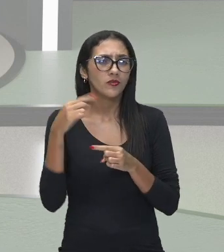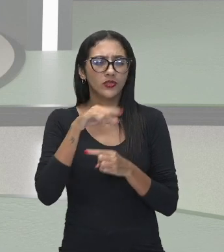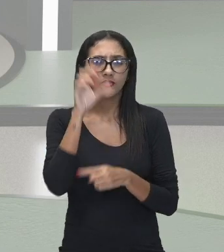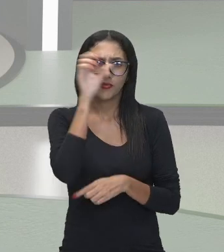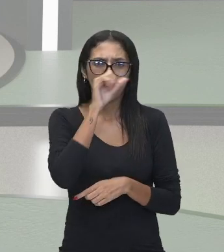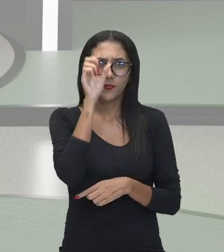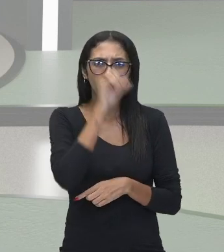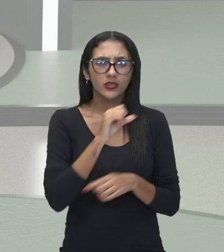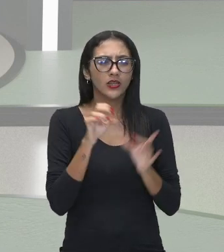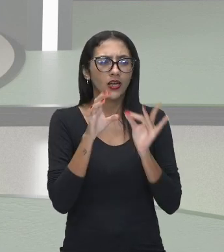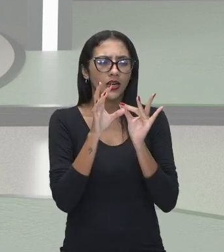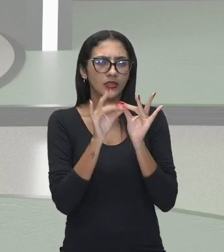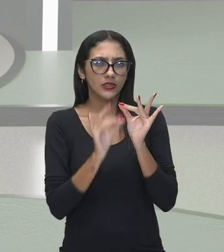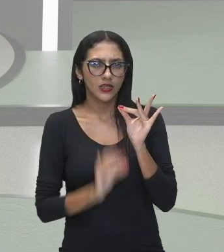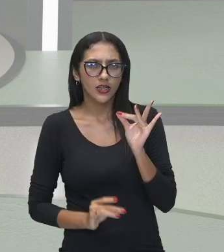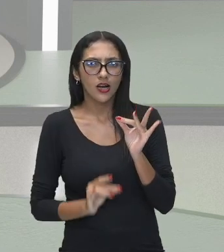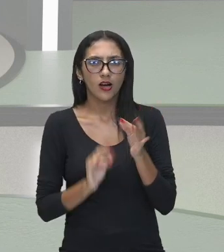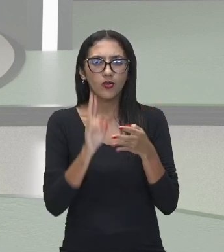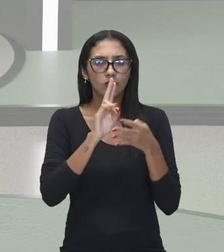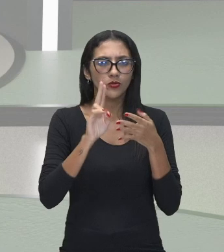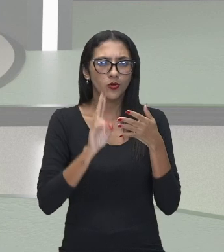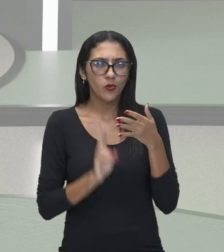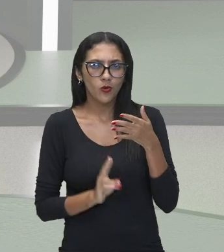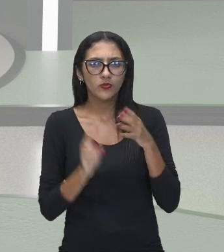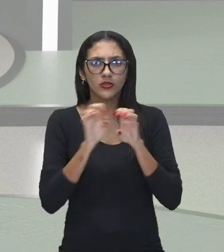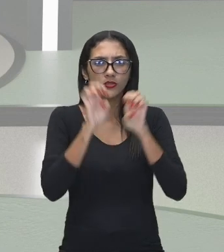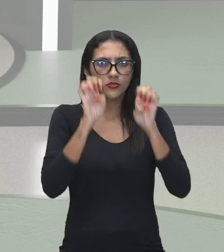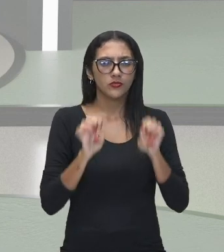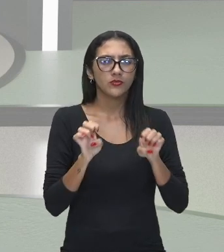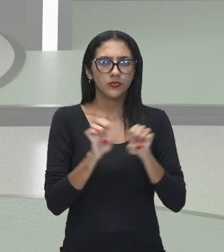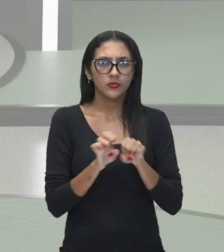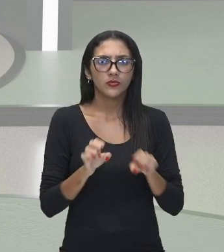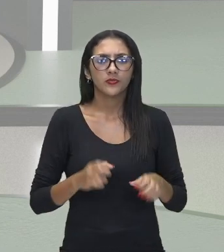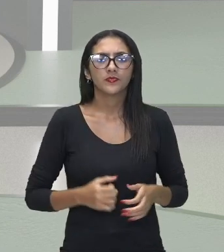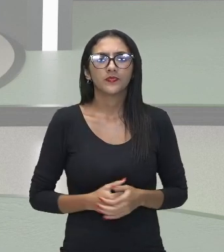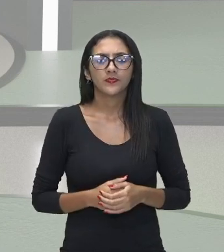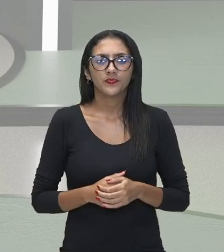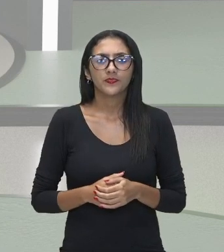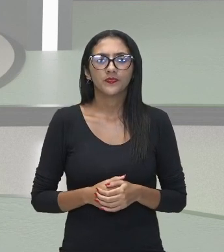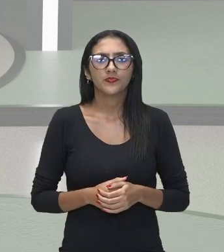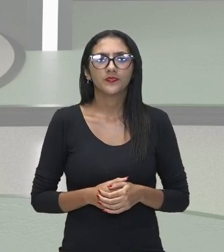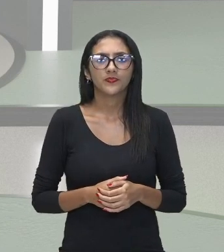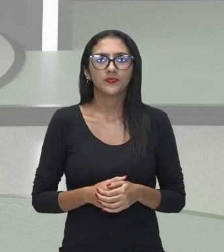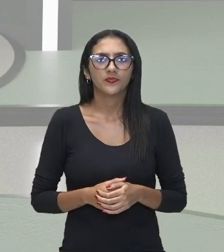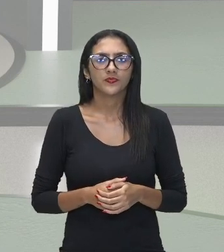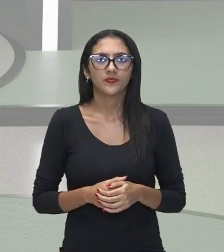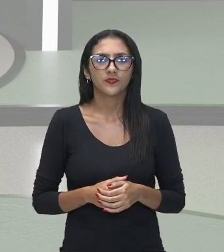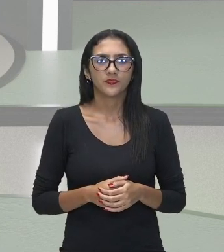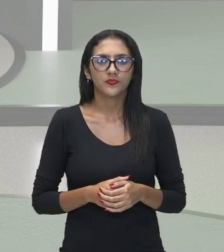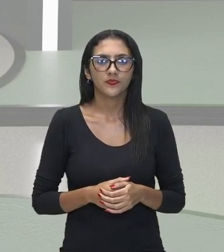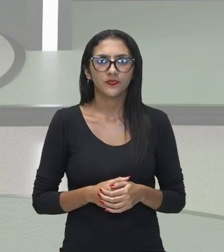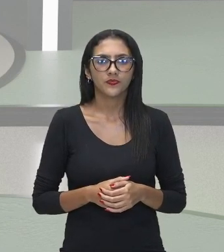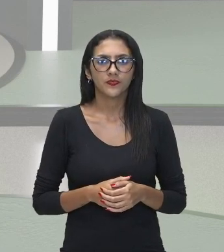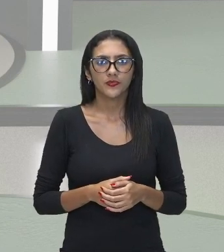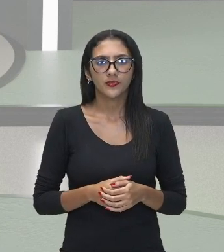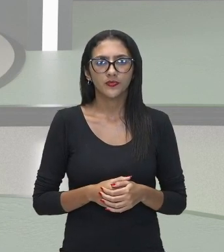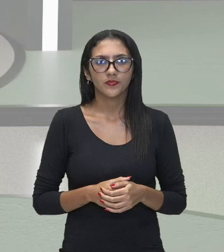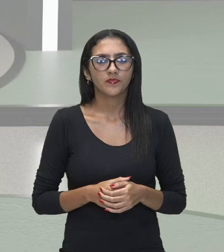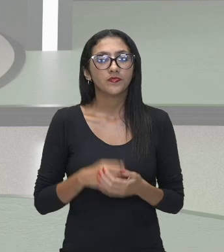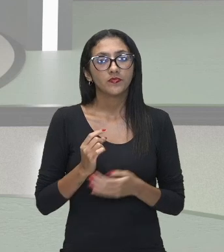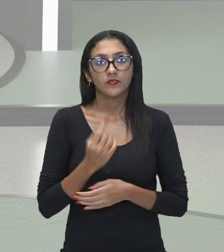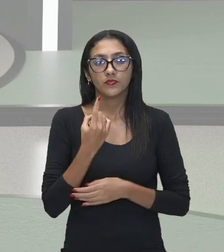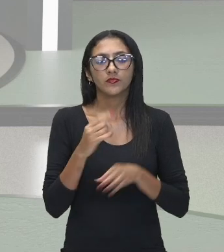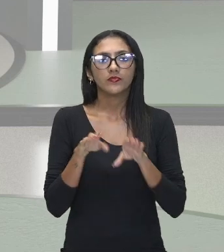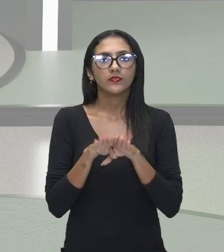nomear esse composto aqui. Então, continuando aqui para vocês. Um